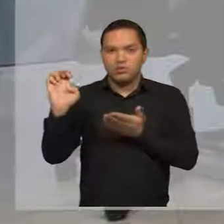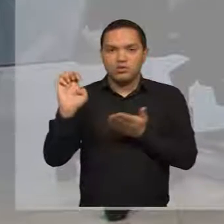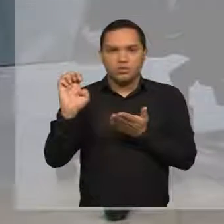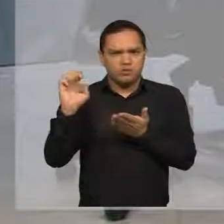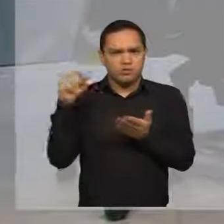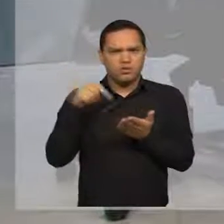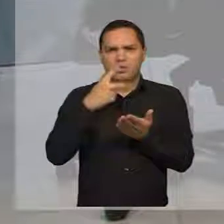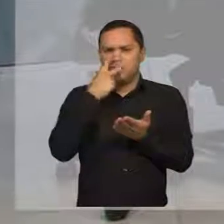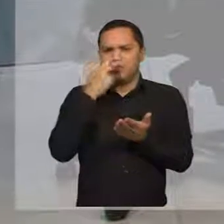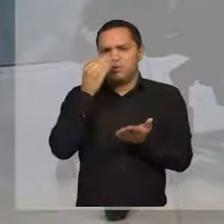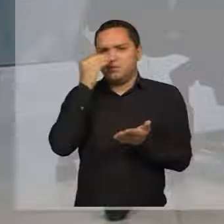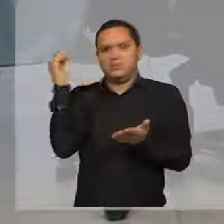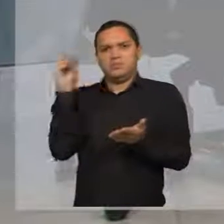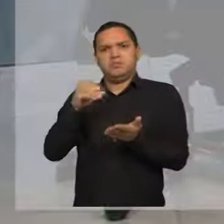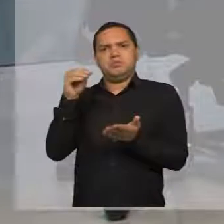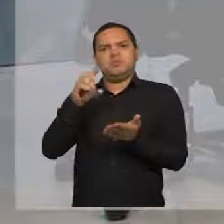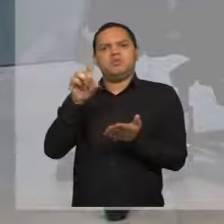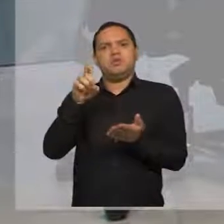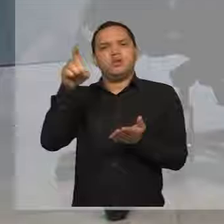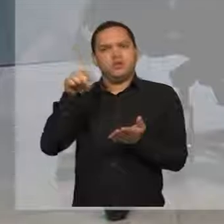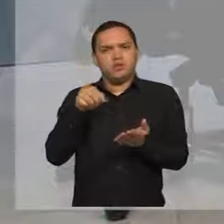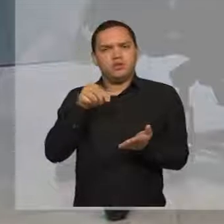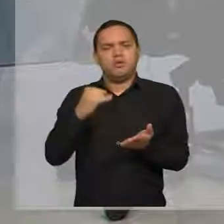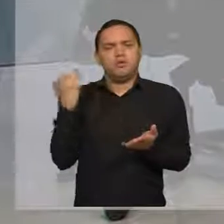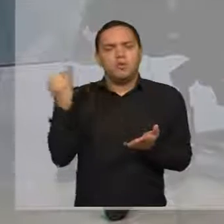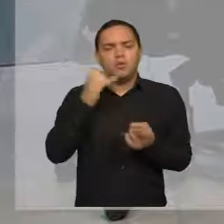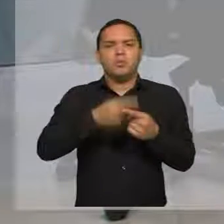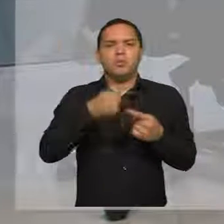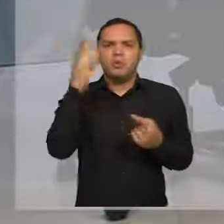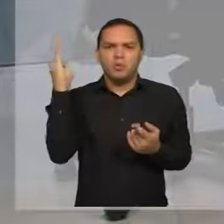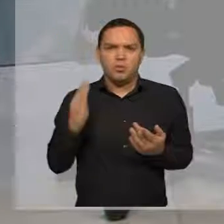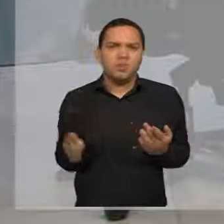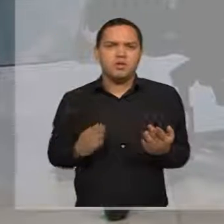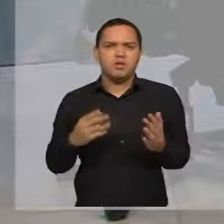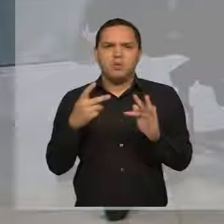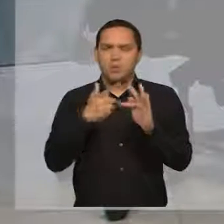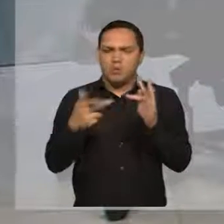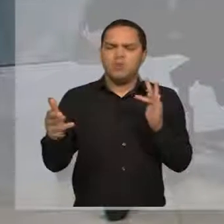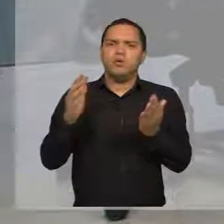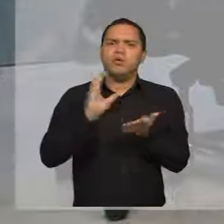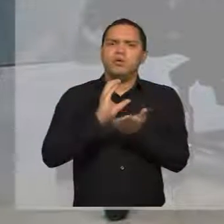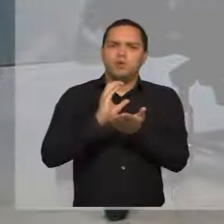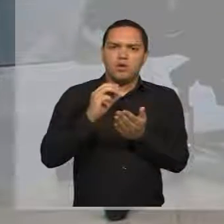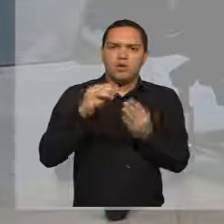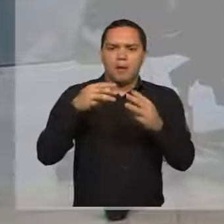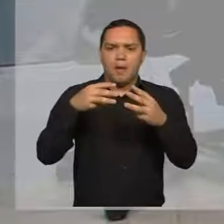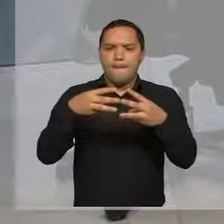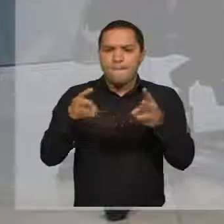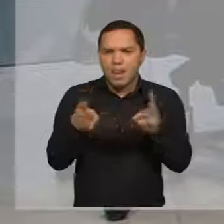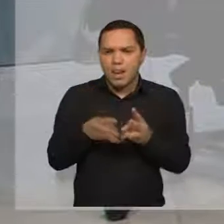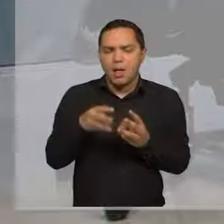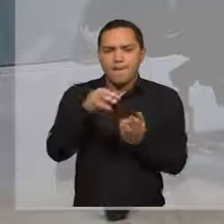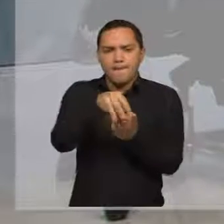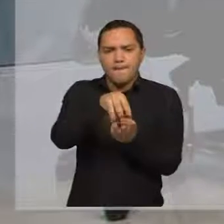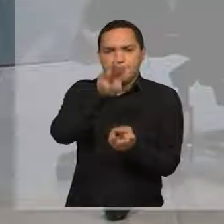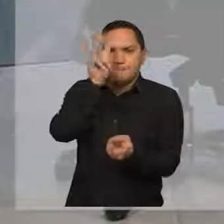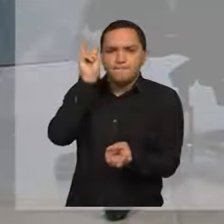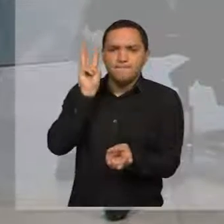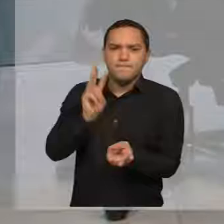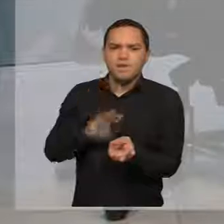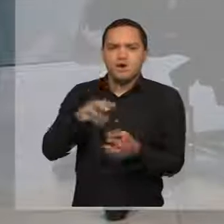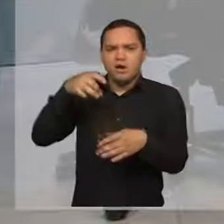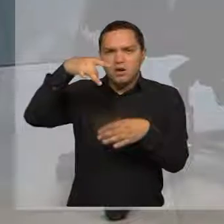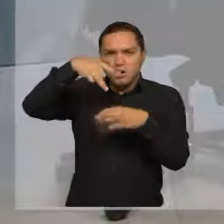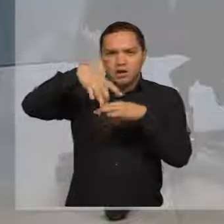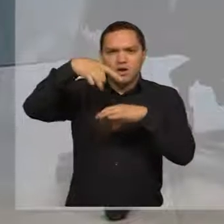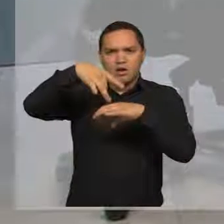desconhecer a importância do Denox, sendo o Brasil hoje o exportador de melão, de mamão